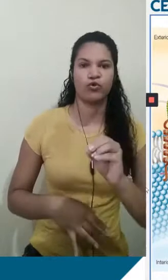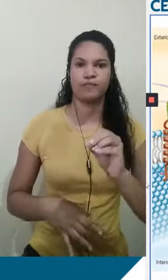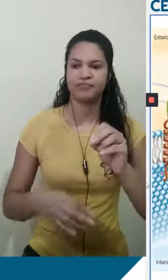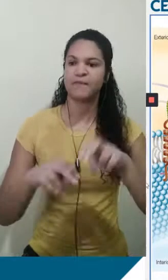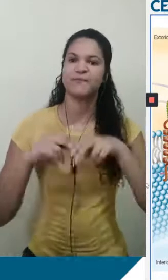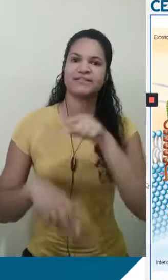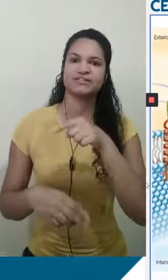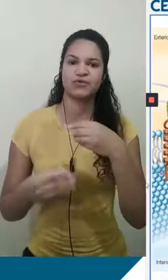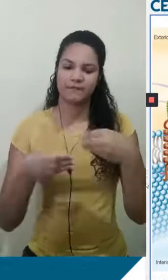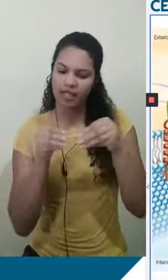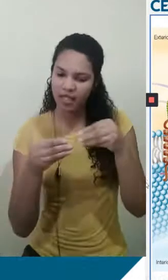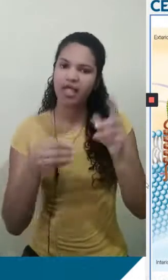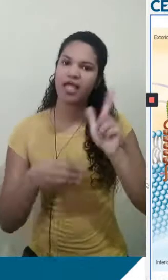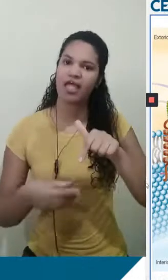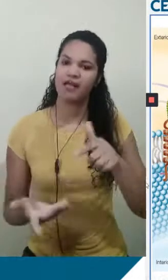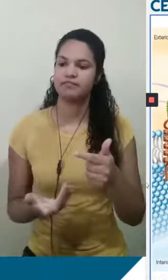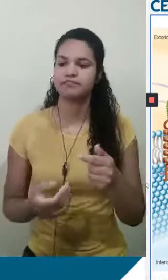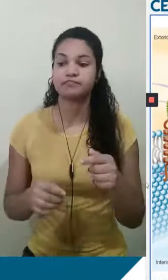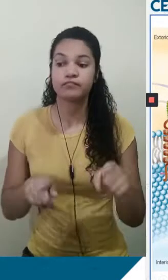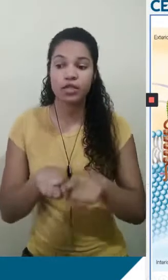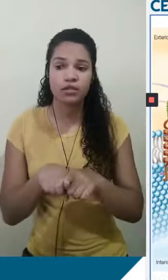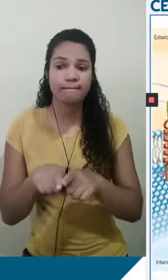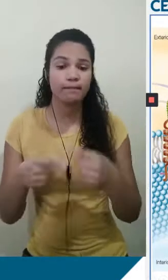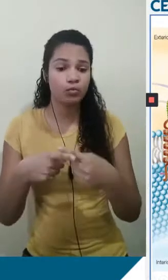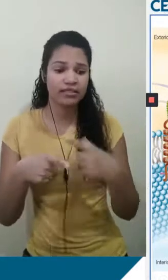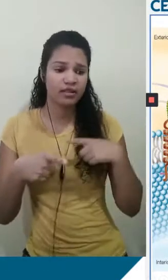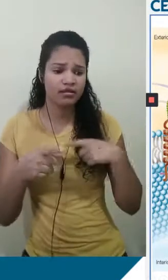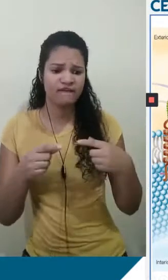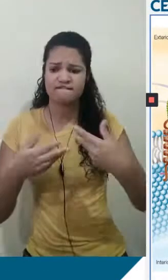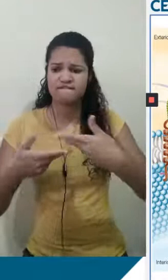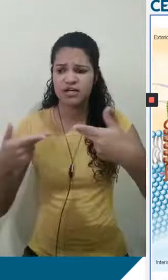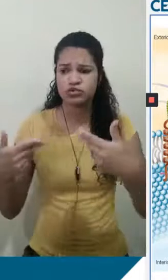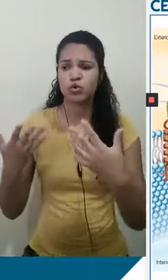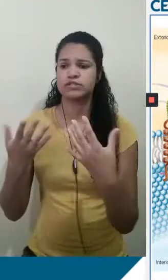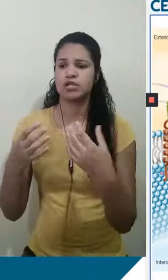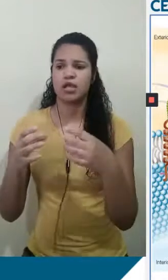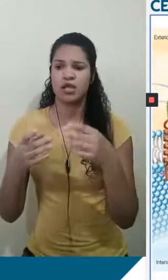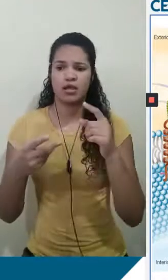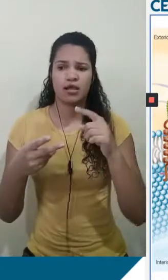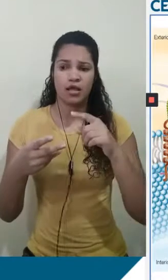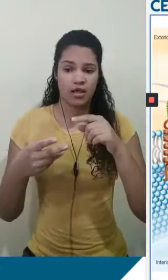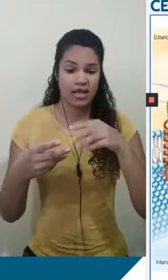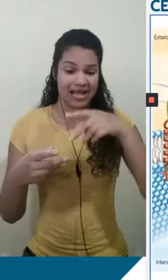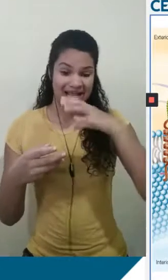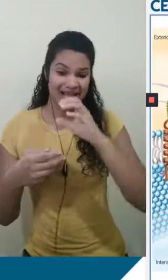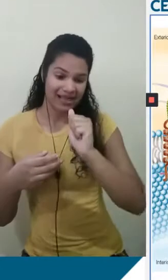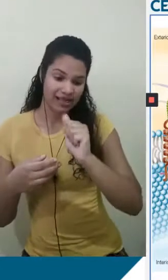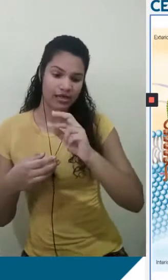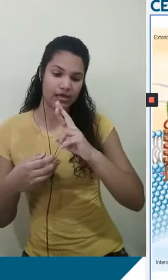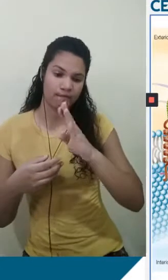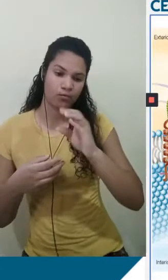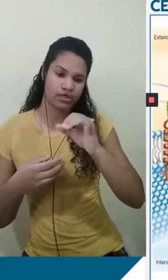Os carboidratos eles têm diversas funções, mas estão muito relacionados, essas moléculas estão muito